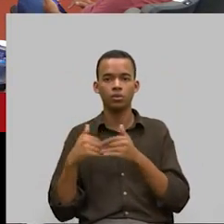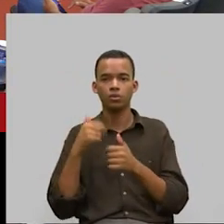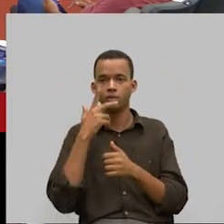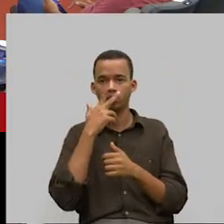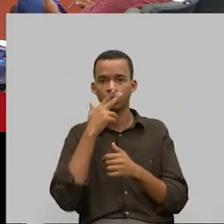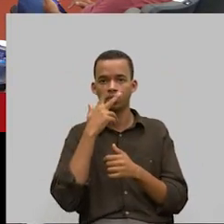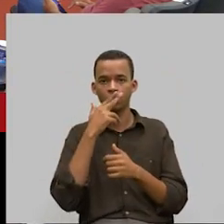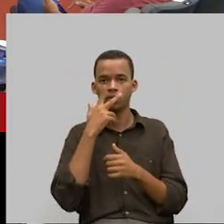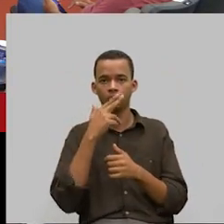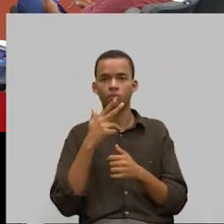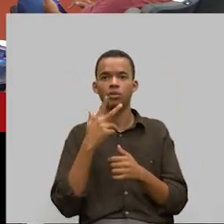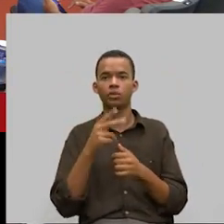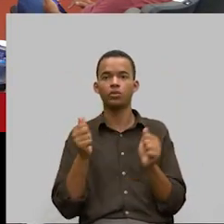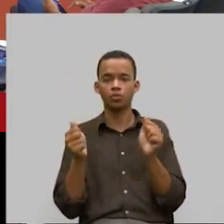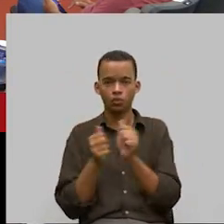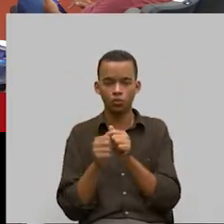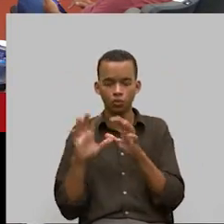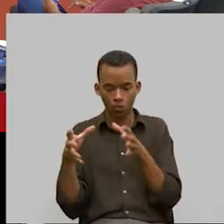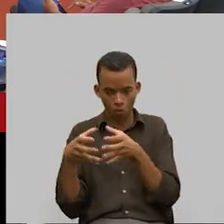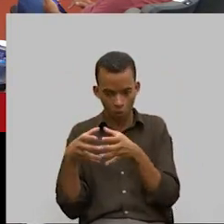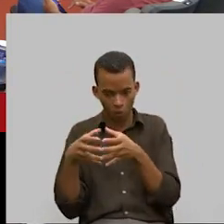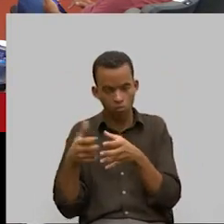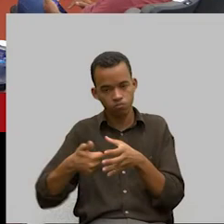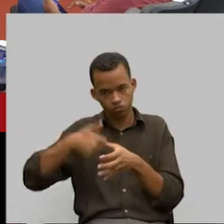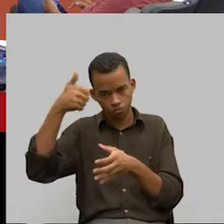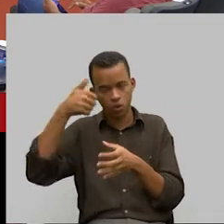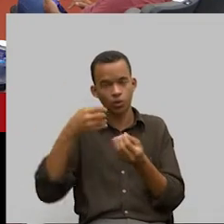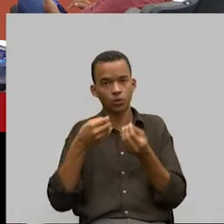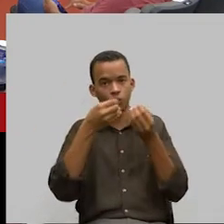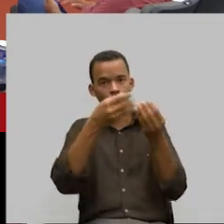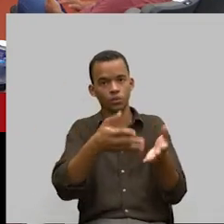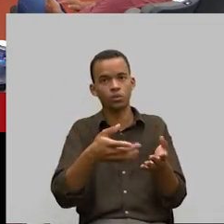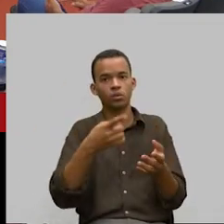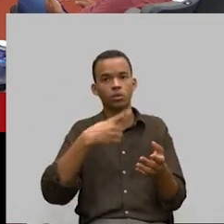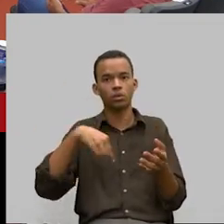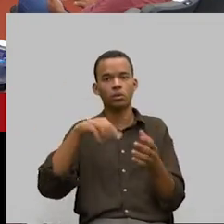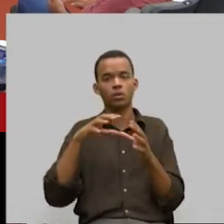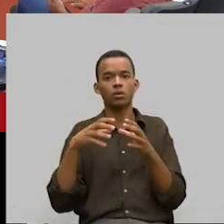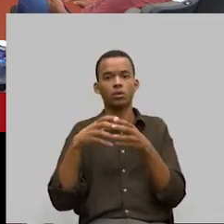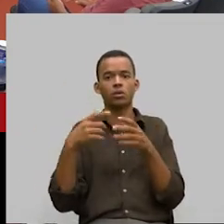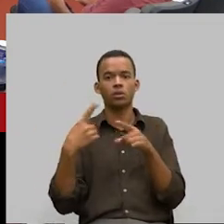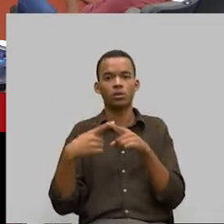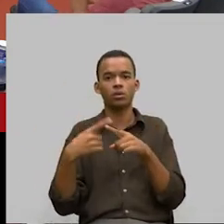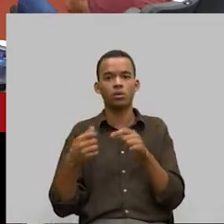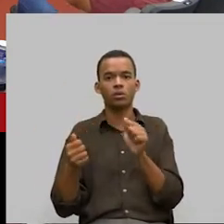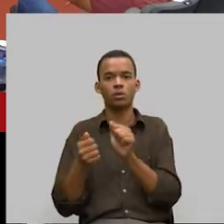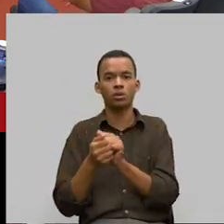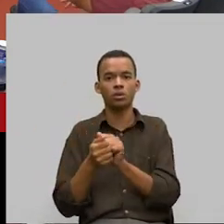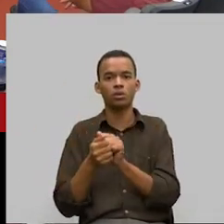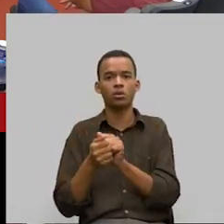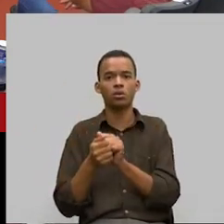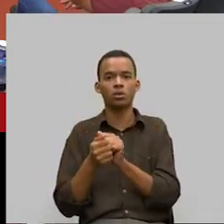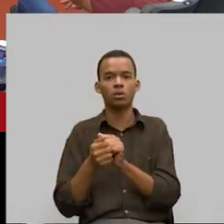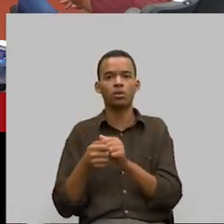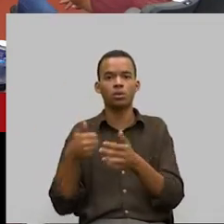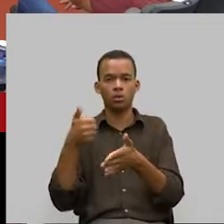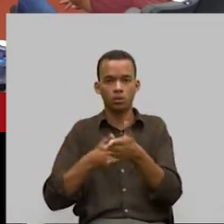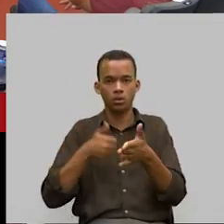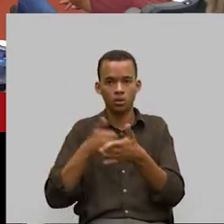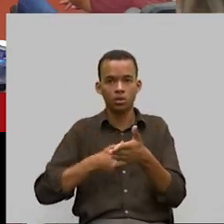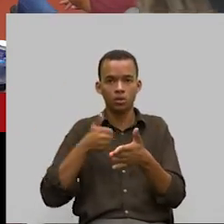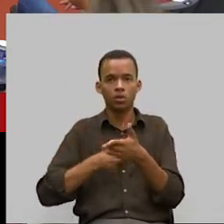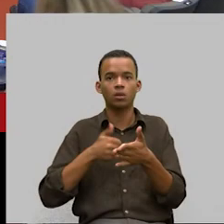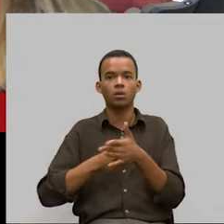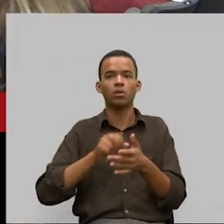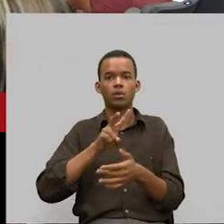eh junto com deputado federal Padre João deputado estadual Lelé porque nós também estamos junto aqui e vamos cobrar J